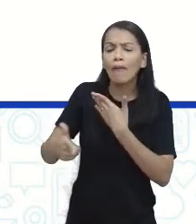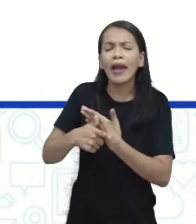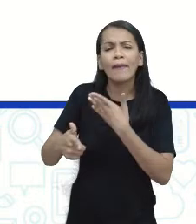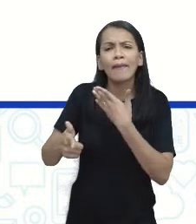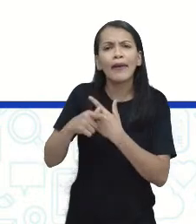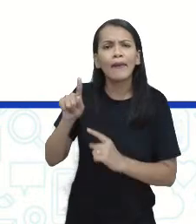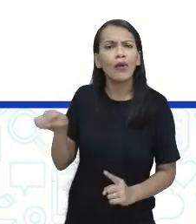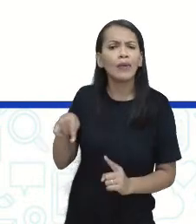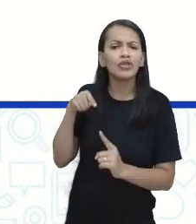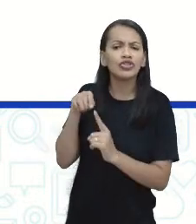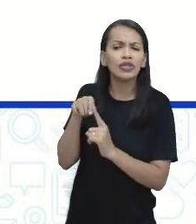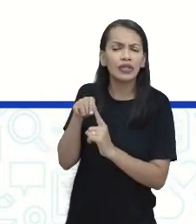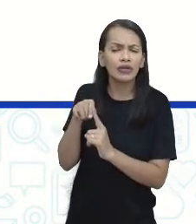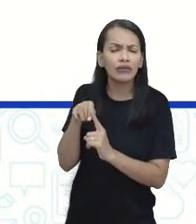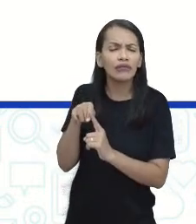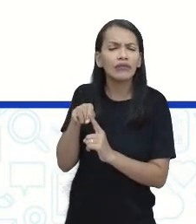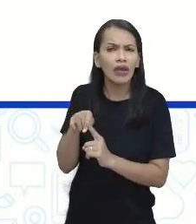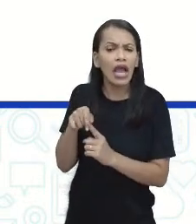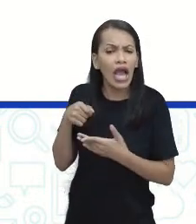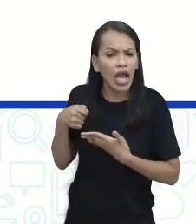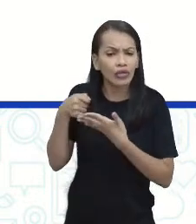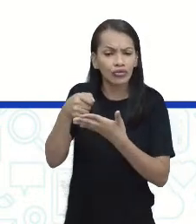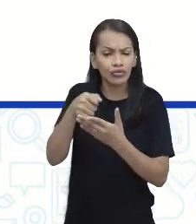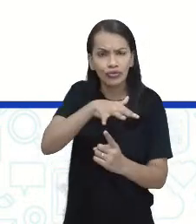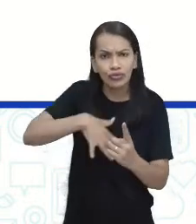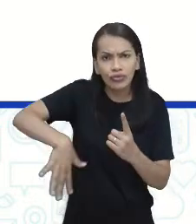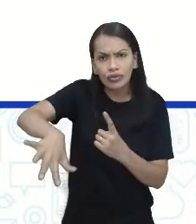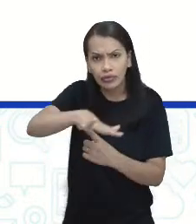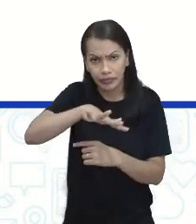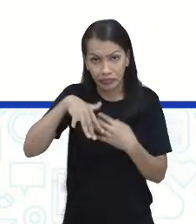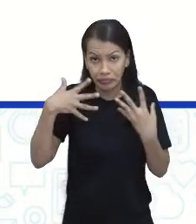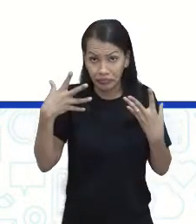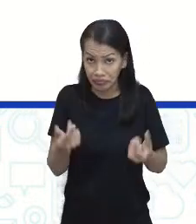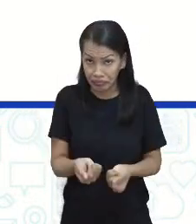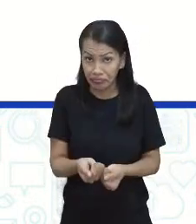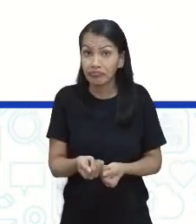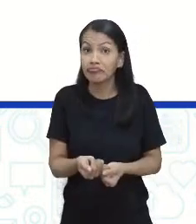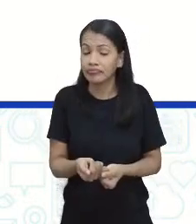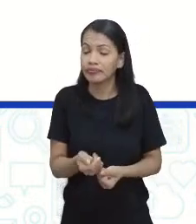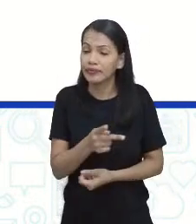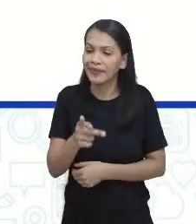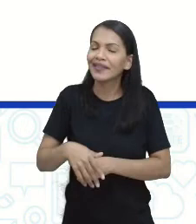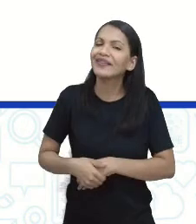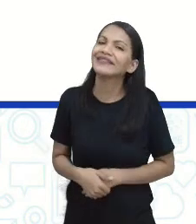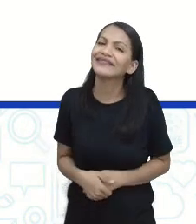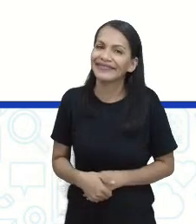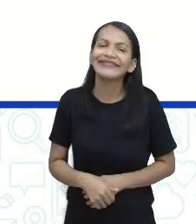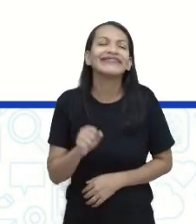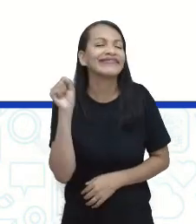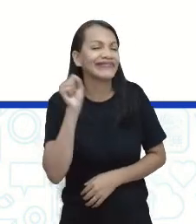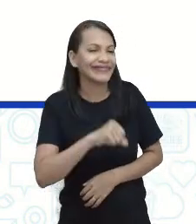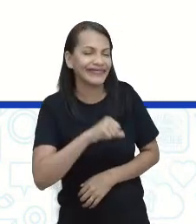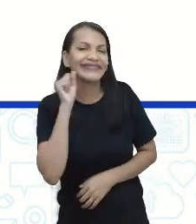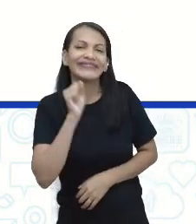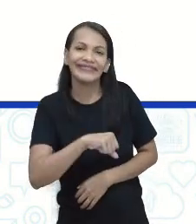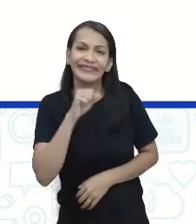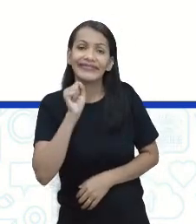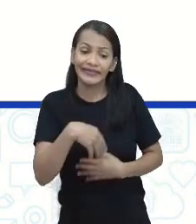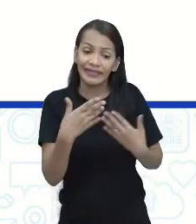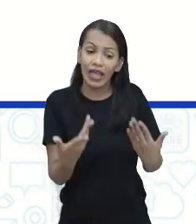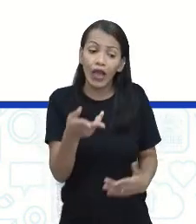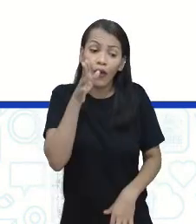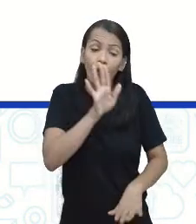coisa o meio ambiente, né? A nossa sociedade como um todo? Né, professora Isabel? Pois é, quando a gente fala nessa questão